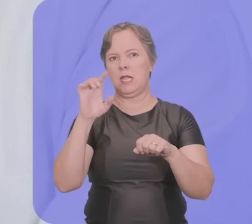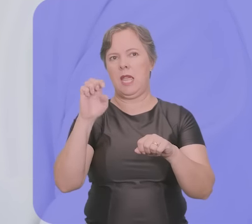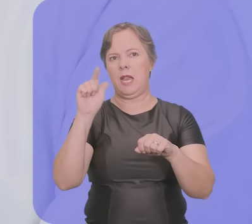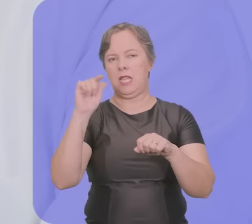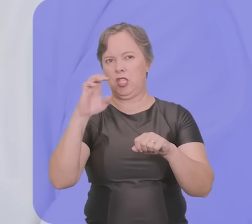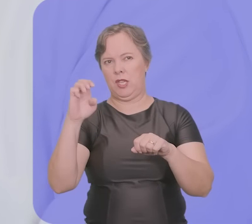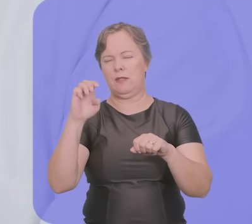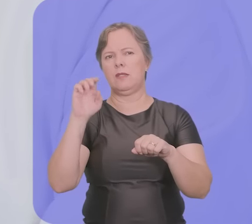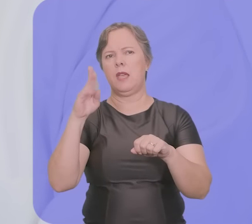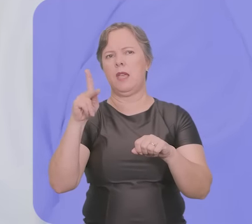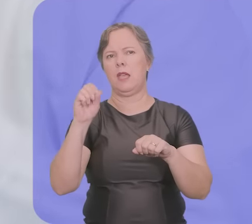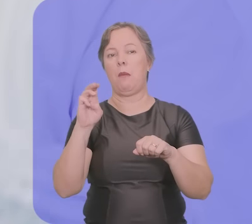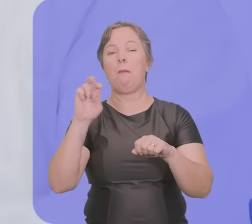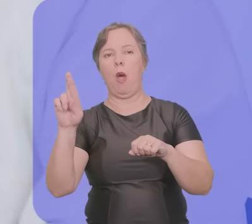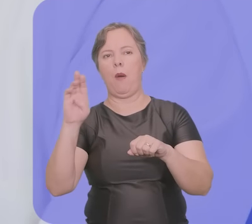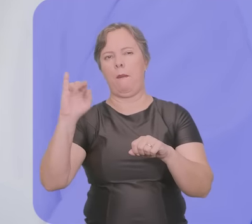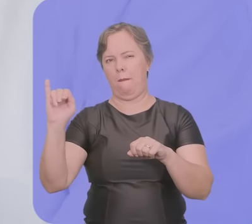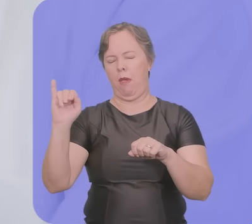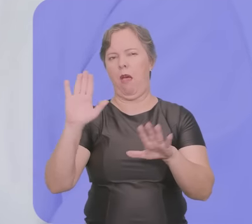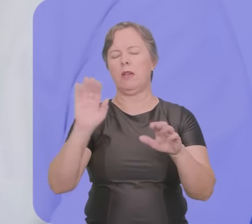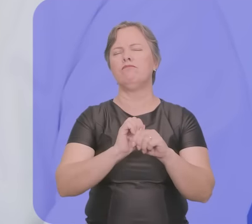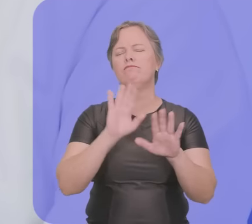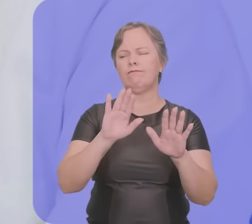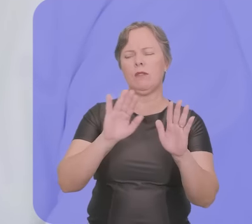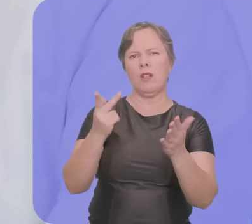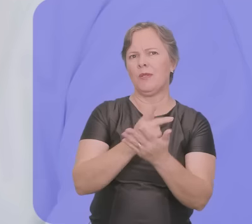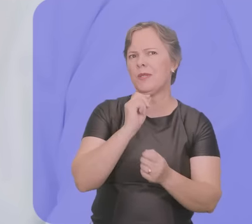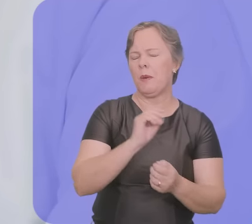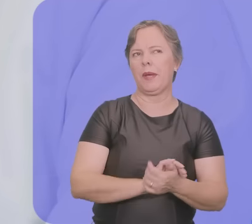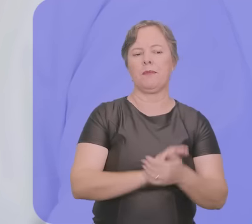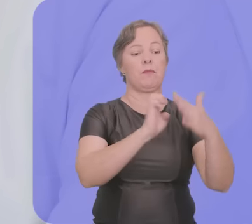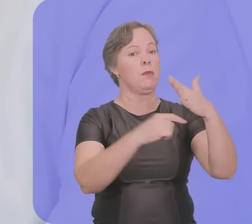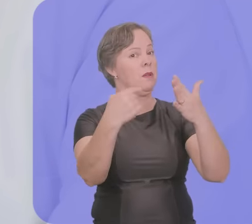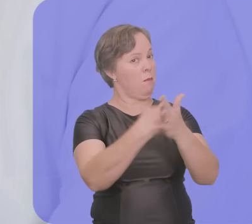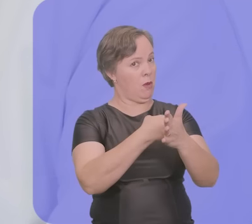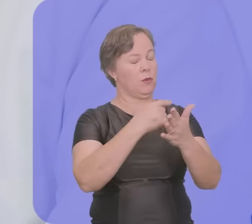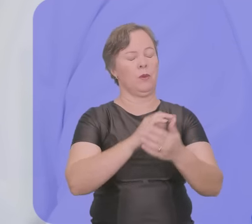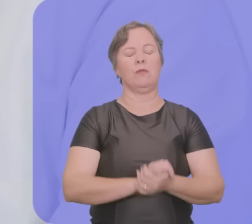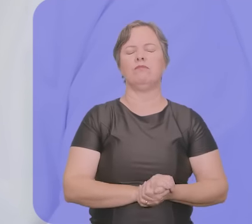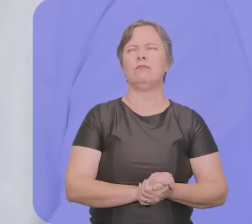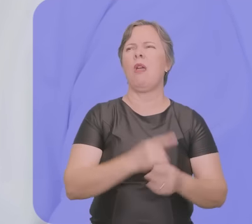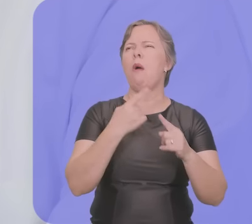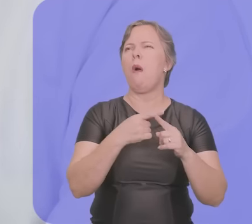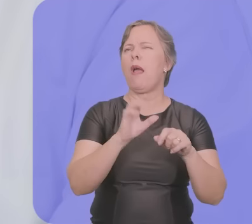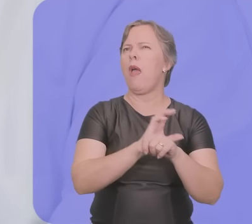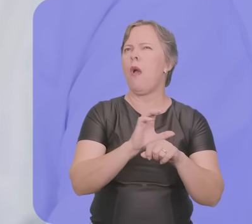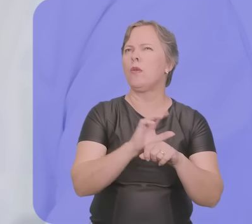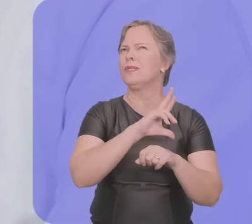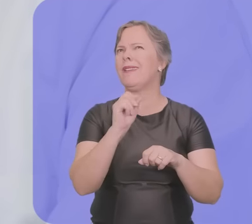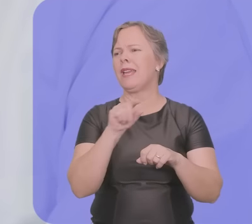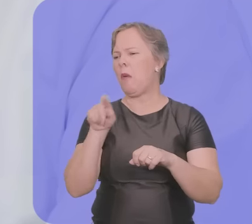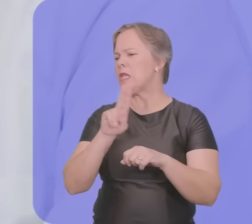que uma empresa até me solicitou uma pergunta, por que o curso do Senac se chama